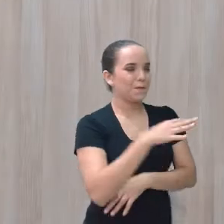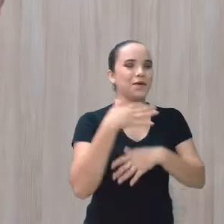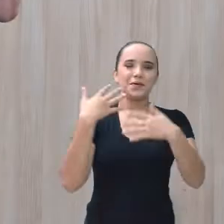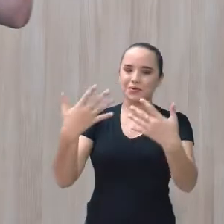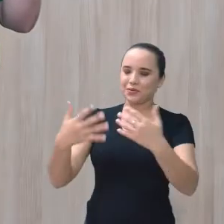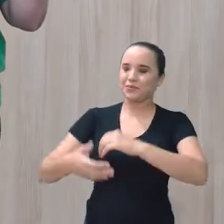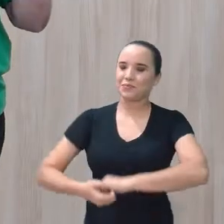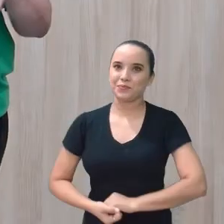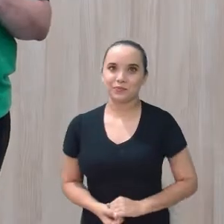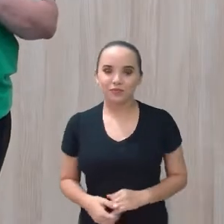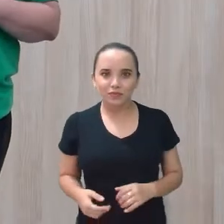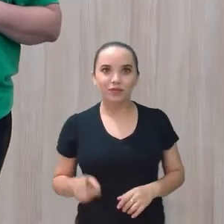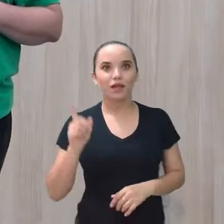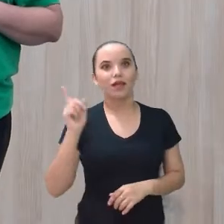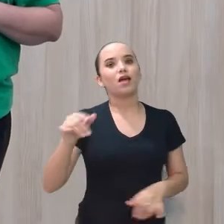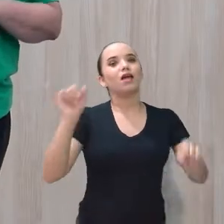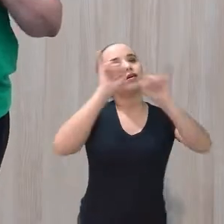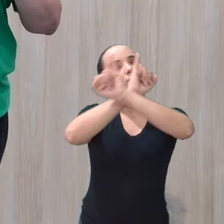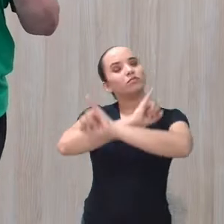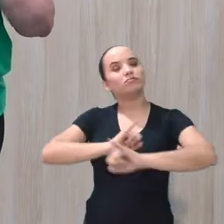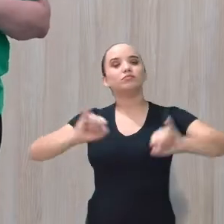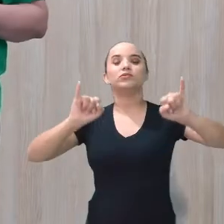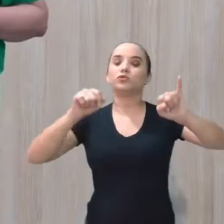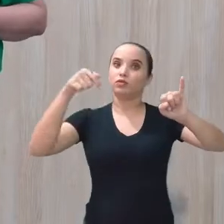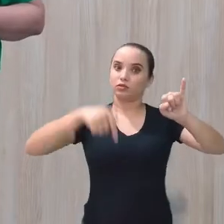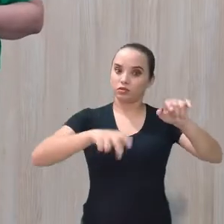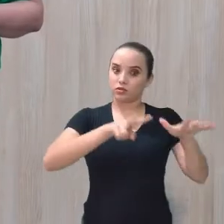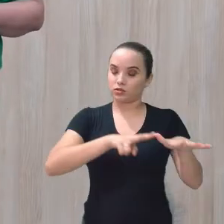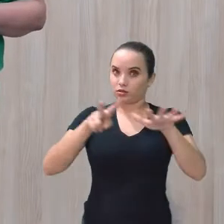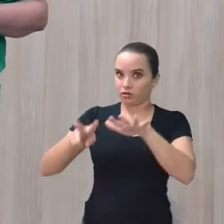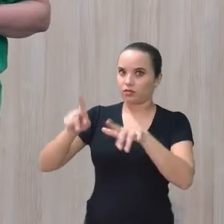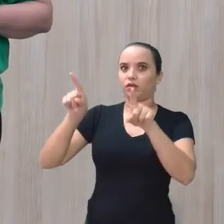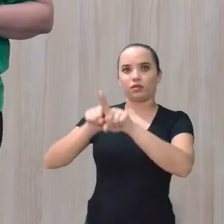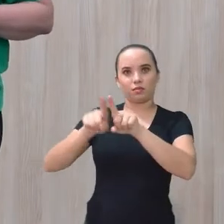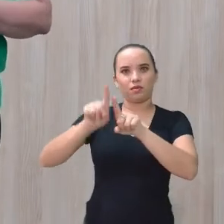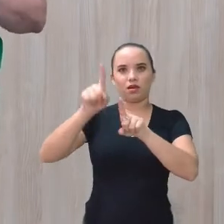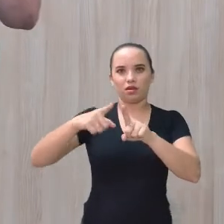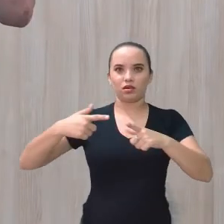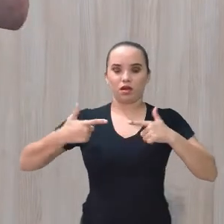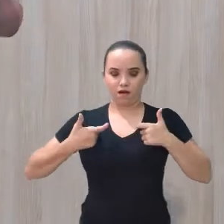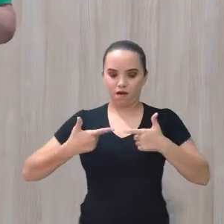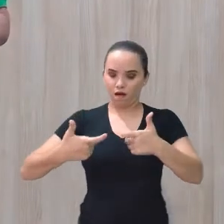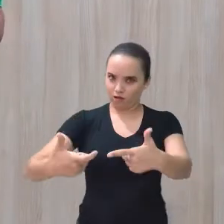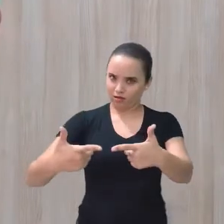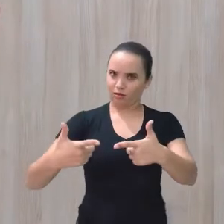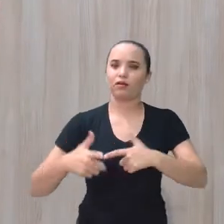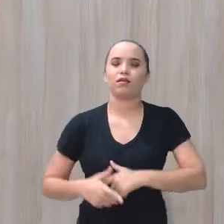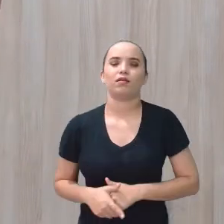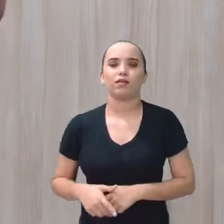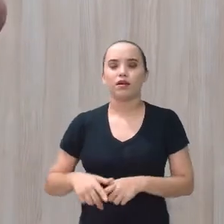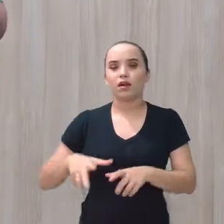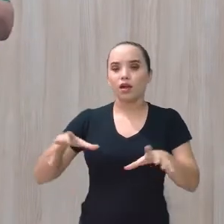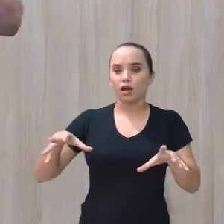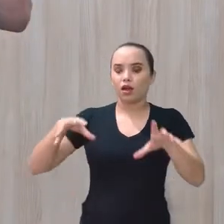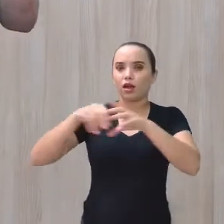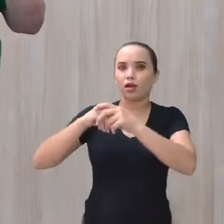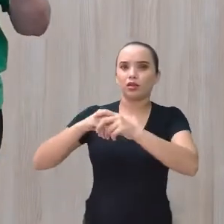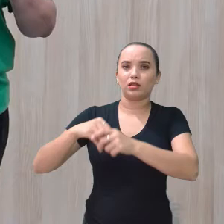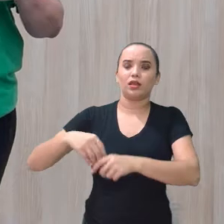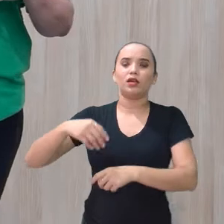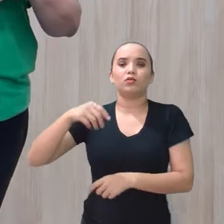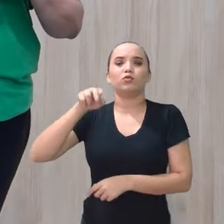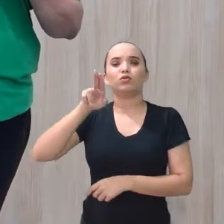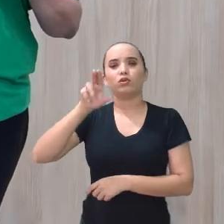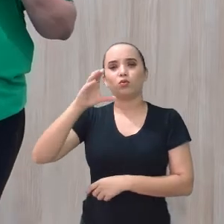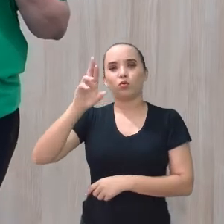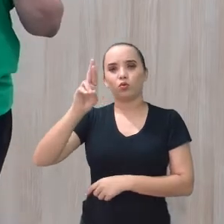a manchete, eu acho que dessa semana, também foi a guerra na Ucrânia, não é? Isso. Então, estamos aí, né,